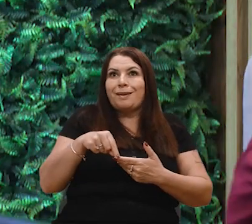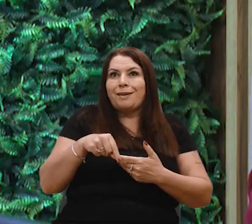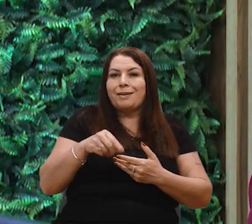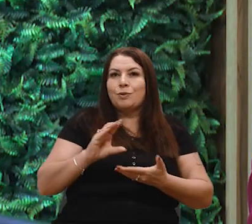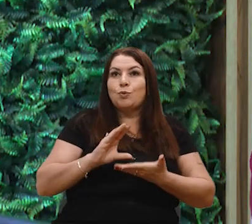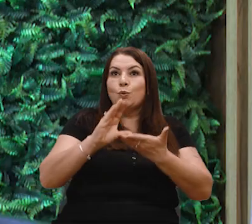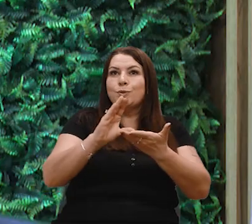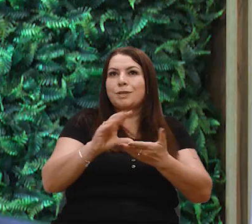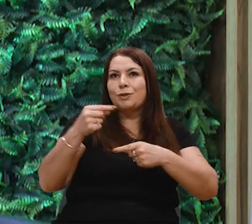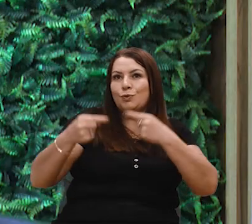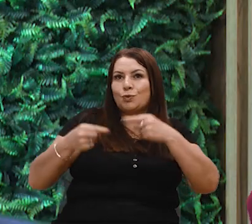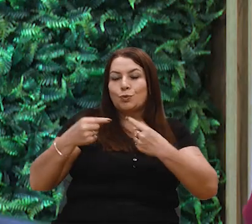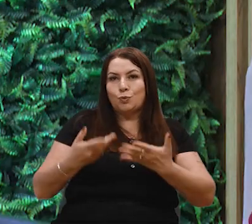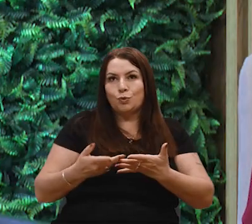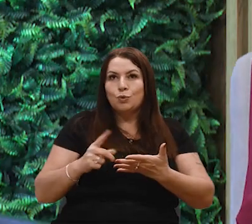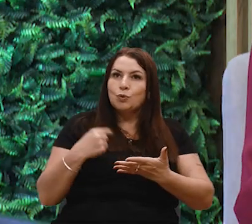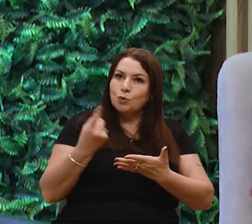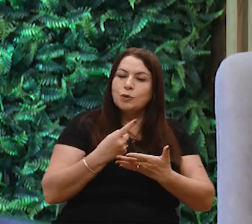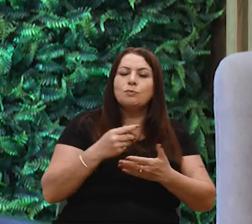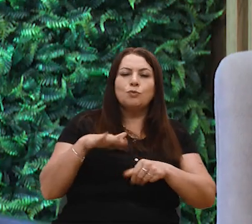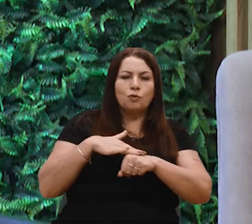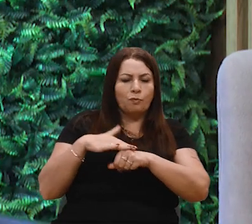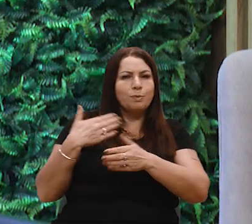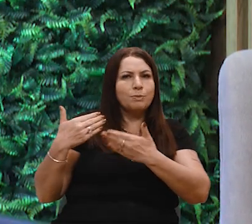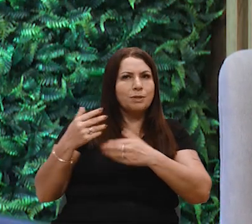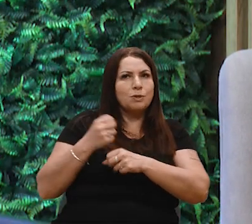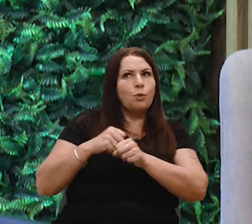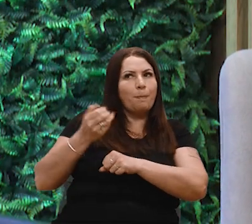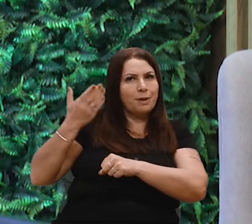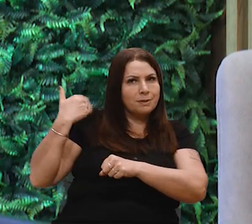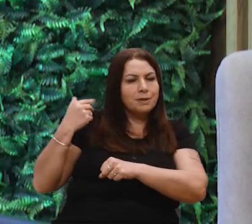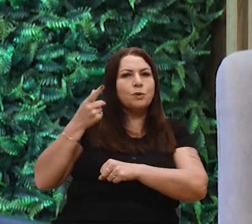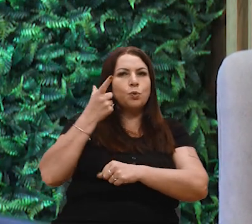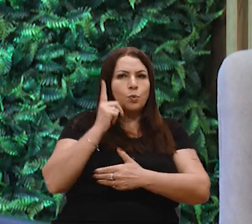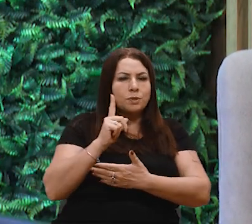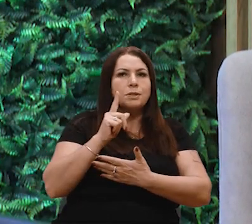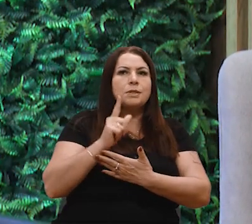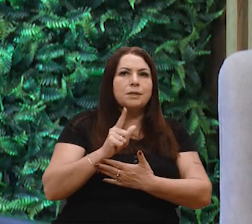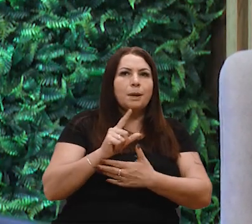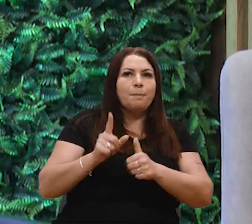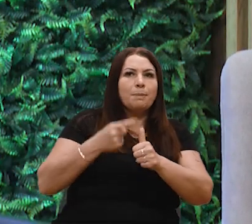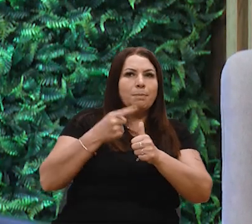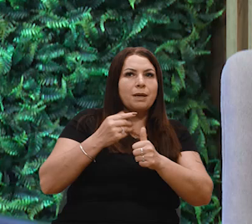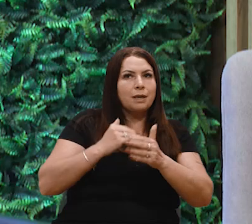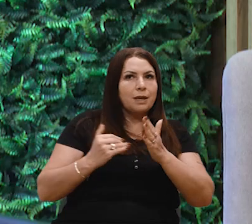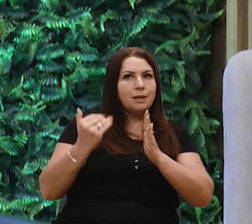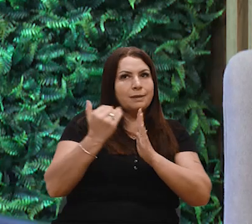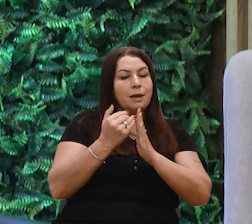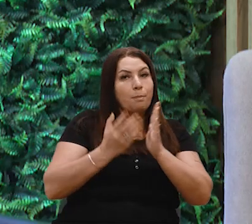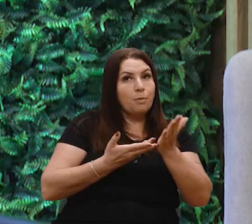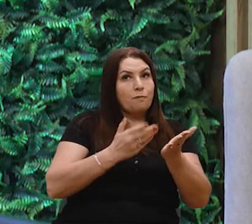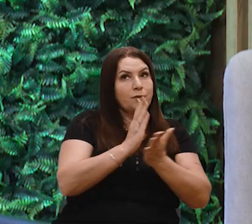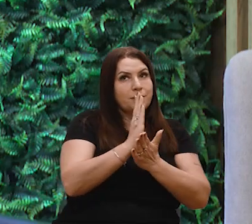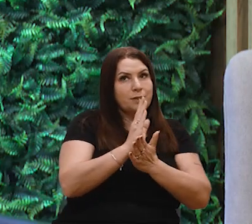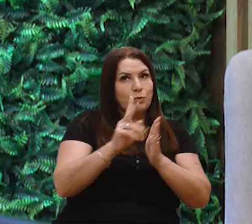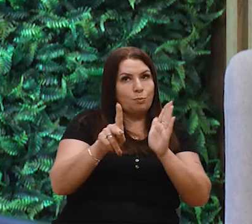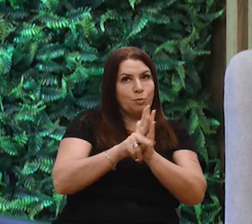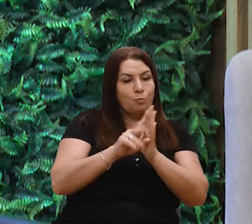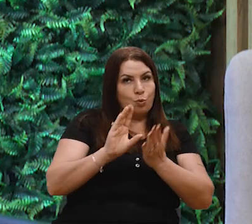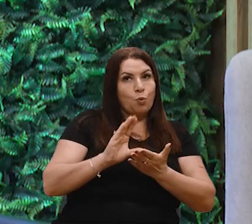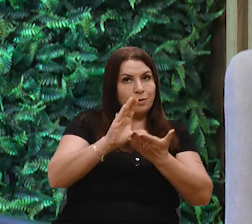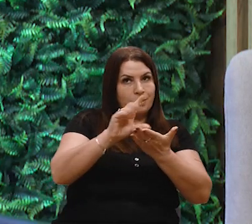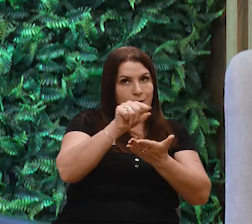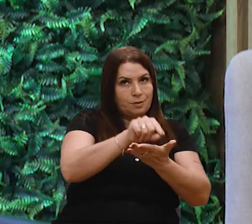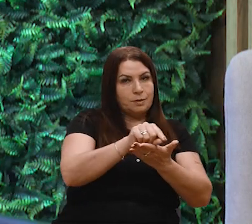não estar nesse conselho que discute, né? Então, nós vínhamos conversando desde o ano passado, conseguimos que a primeira etapa, que foi uma aprovação dentro